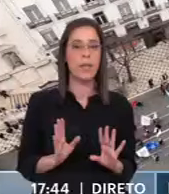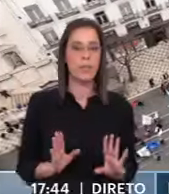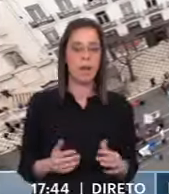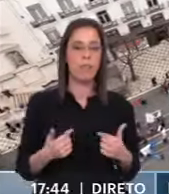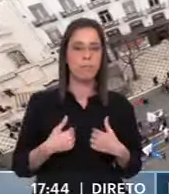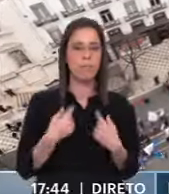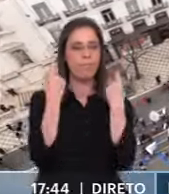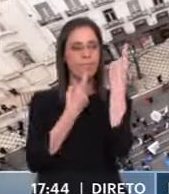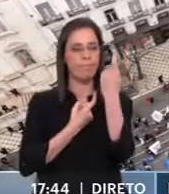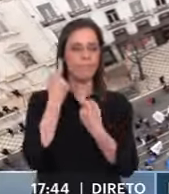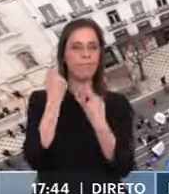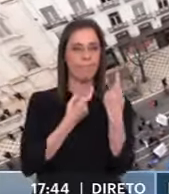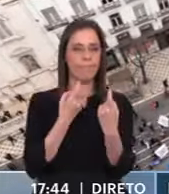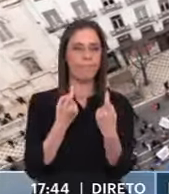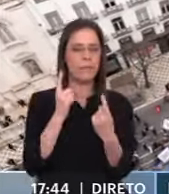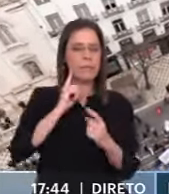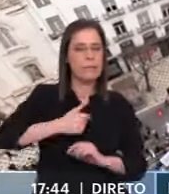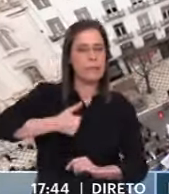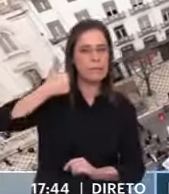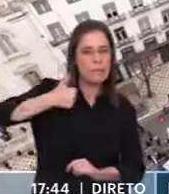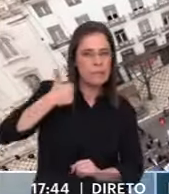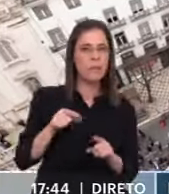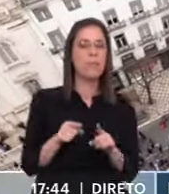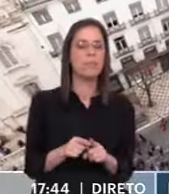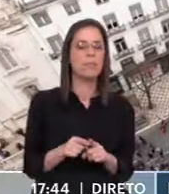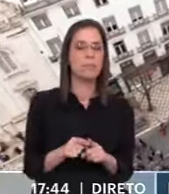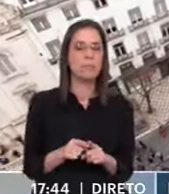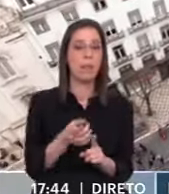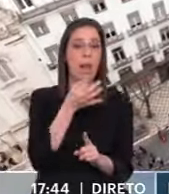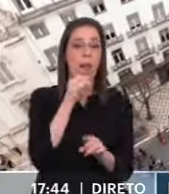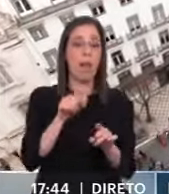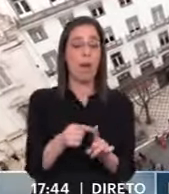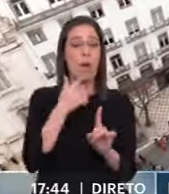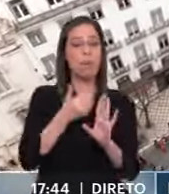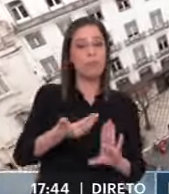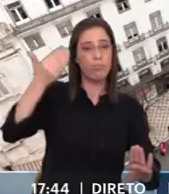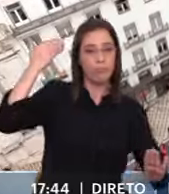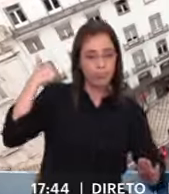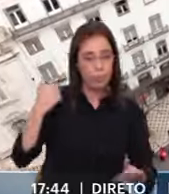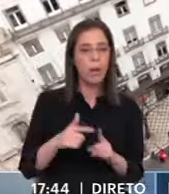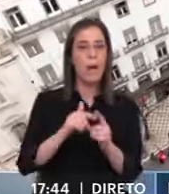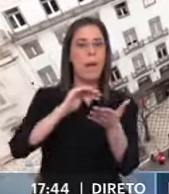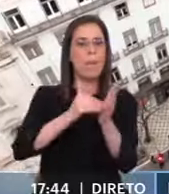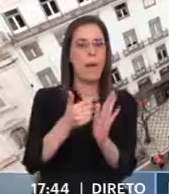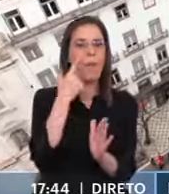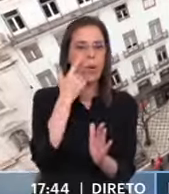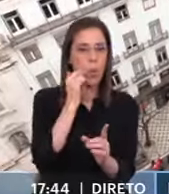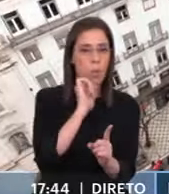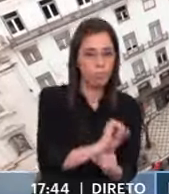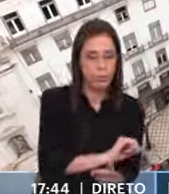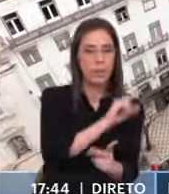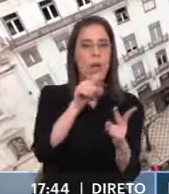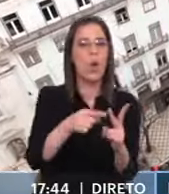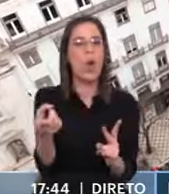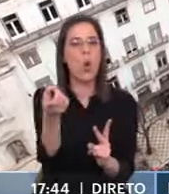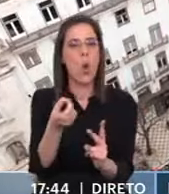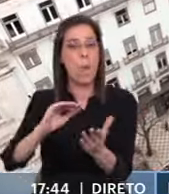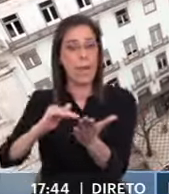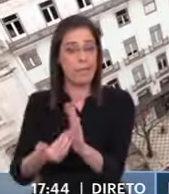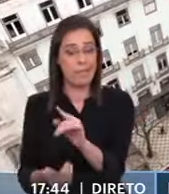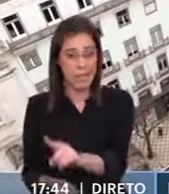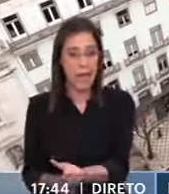também pensamos que é crucial, para além daquilo que vamos a falar bastante tempo em relação às provas da aferição e às provas do nono ano, é